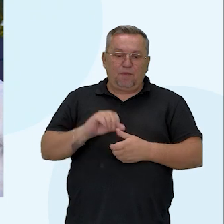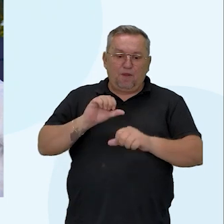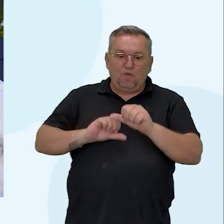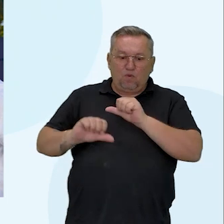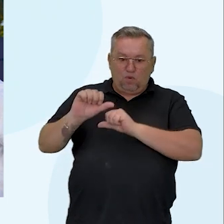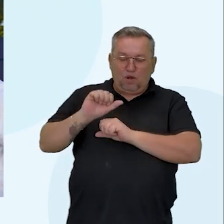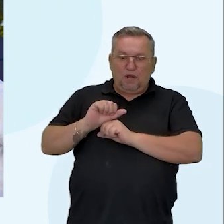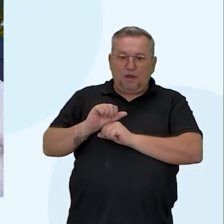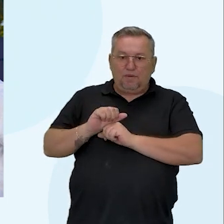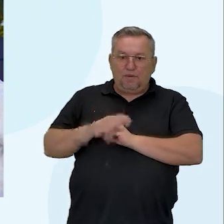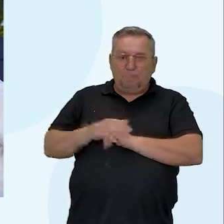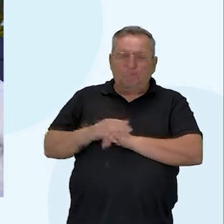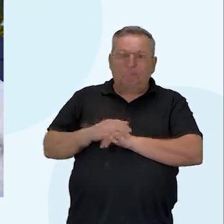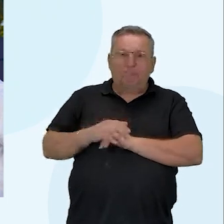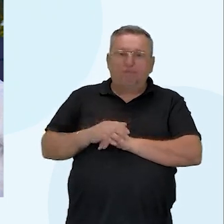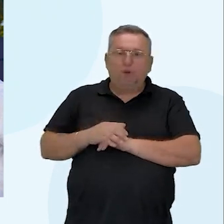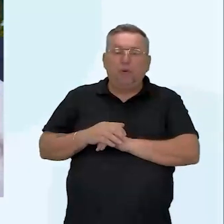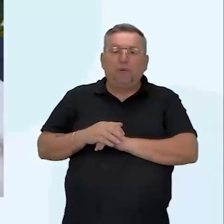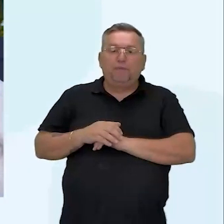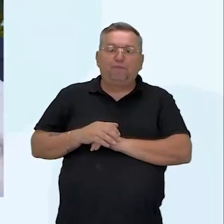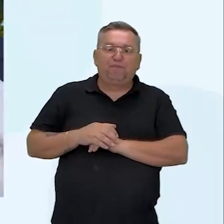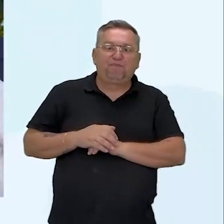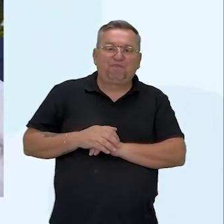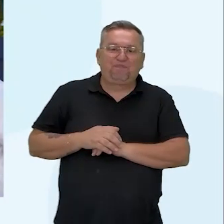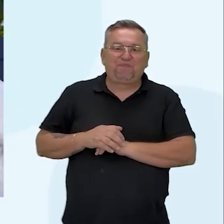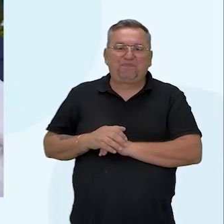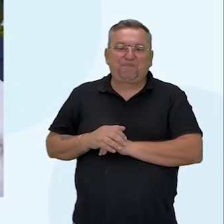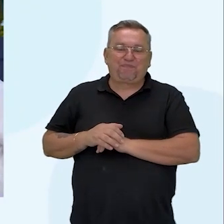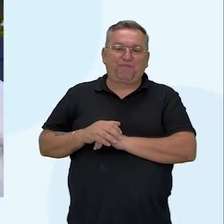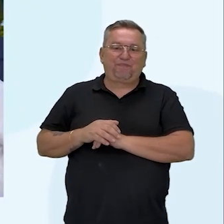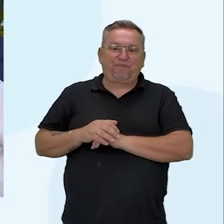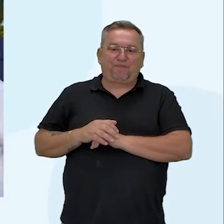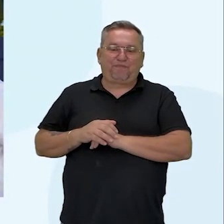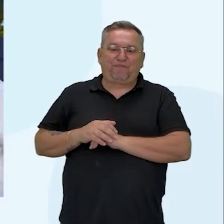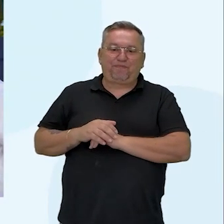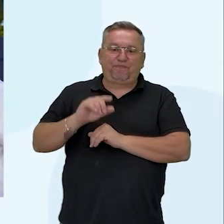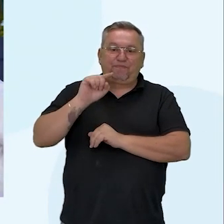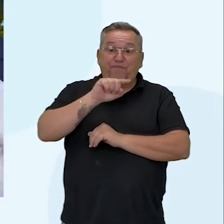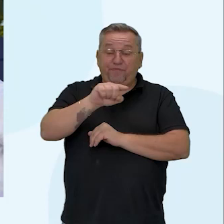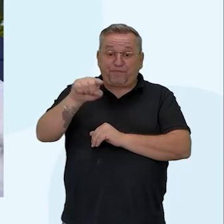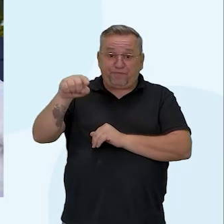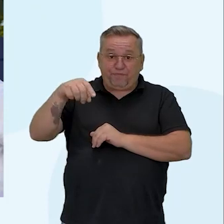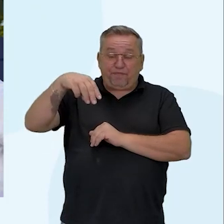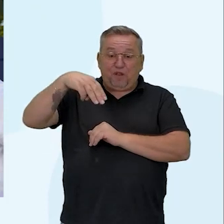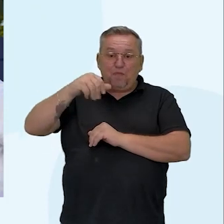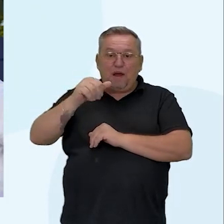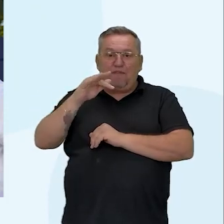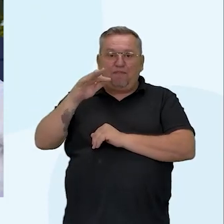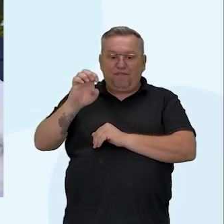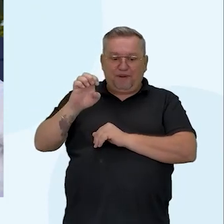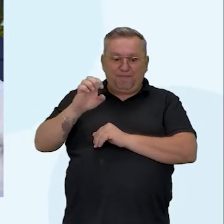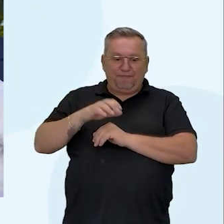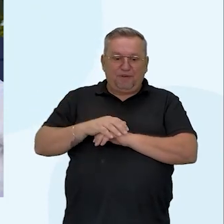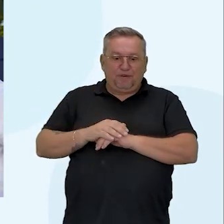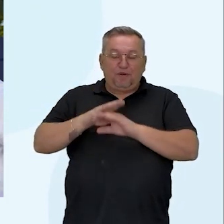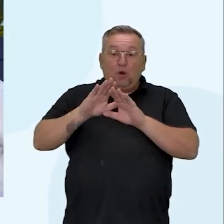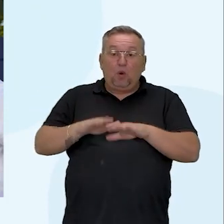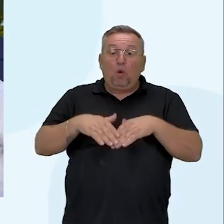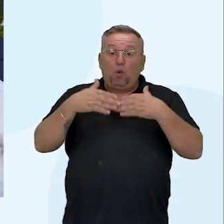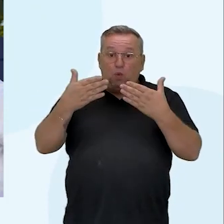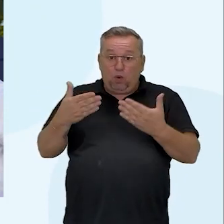agora. Até rima, hein? Ficou bonitinho. Você, Mafê, da samba. Quando a